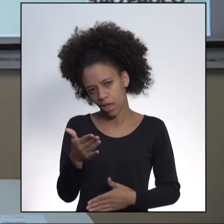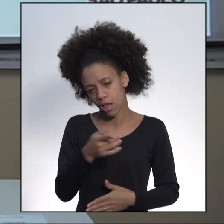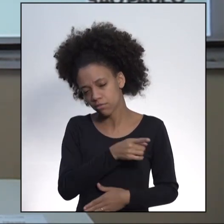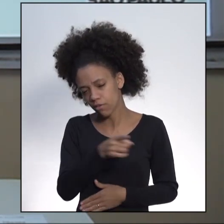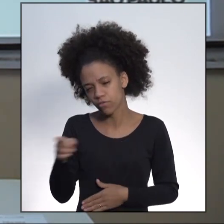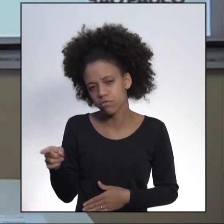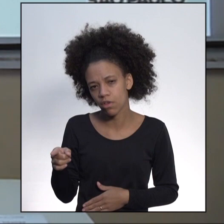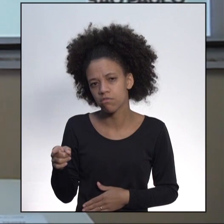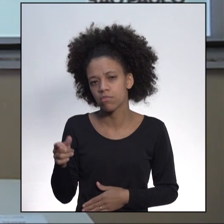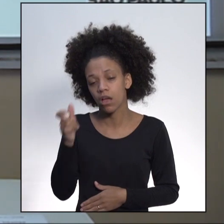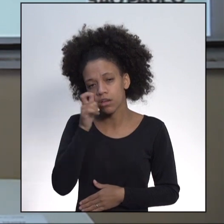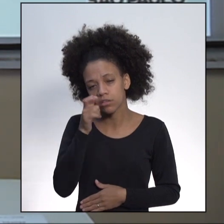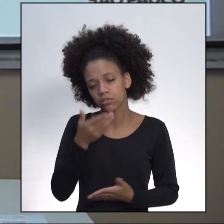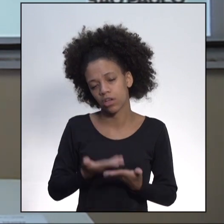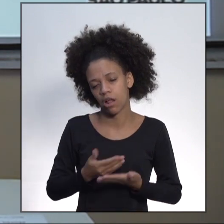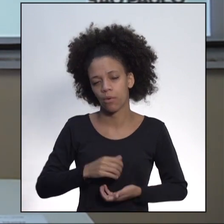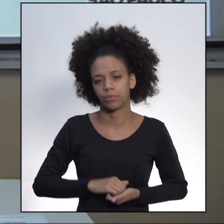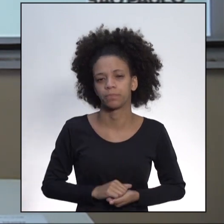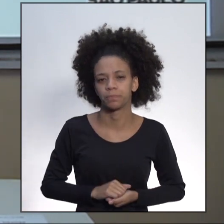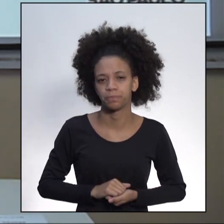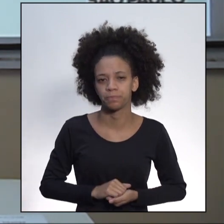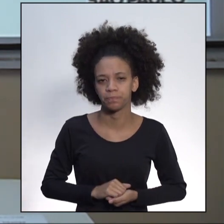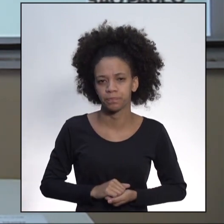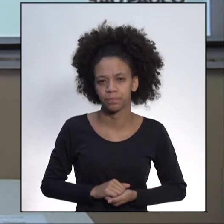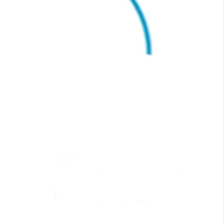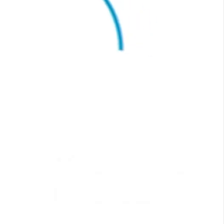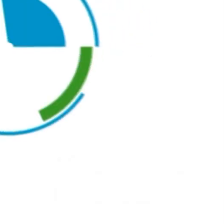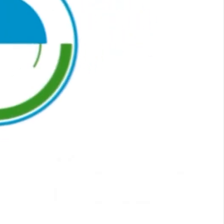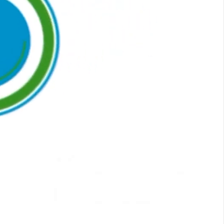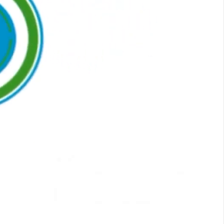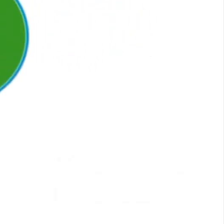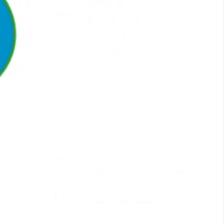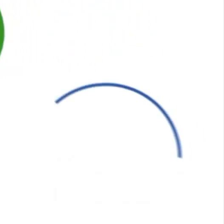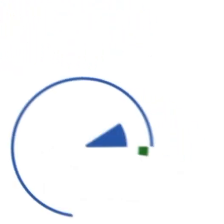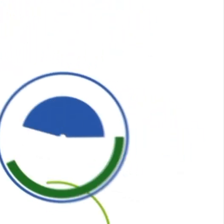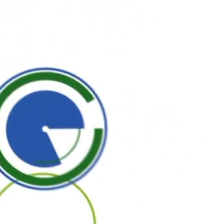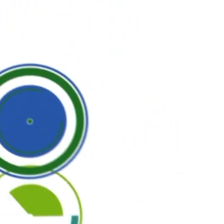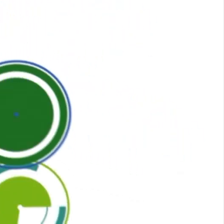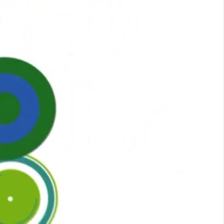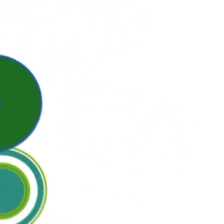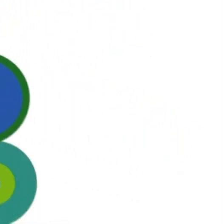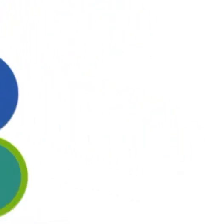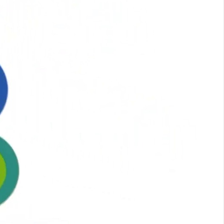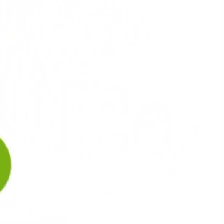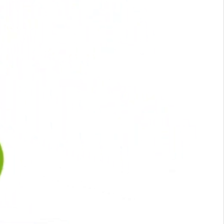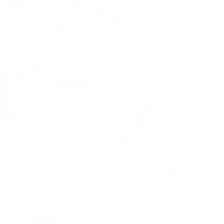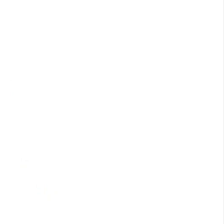vocês que assistiram a minha aula. Obrigada!